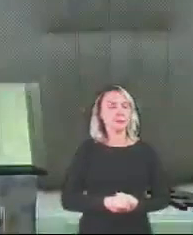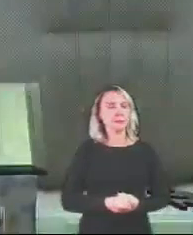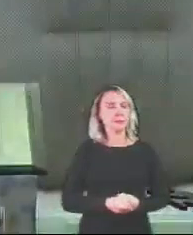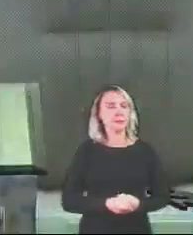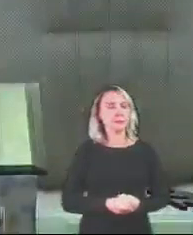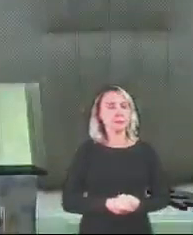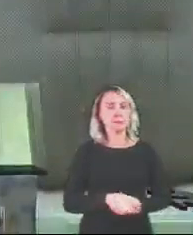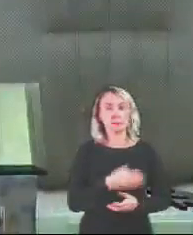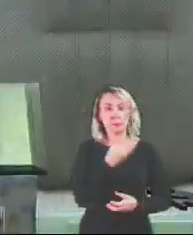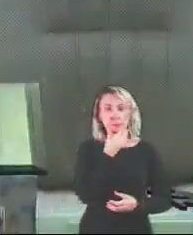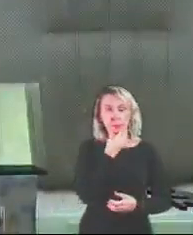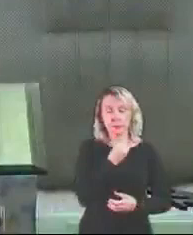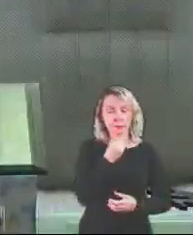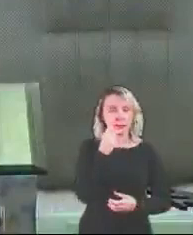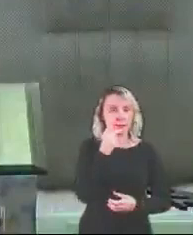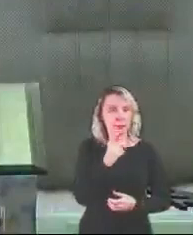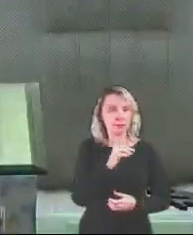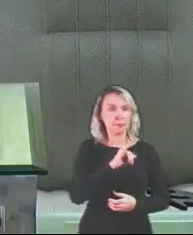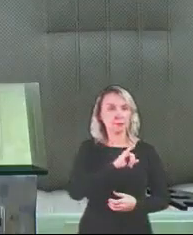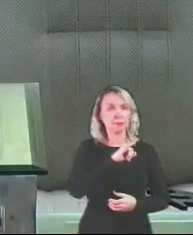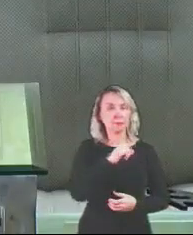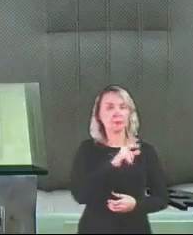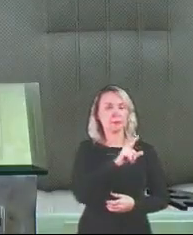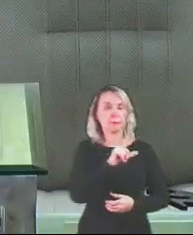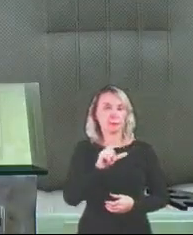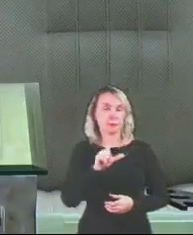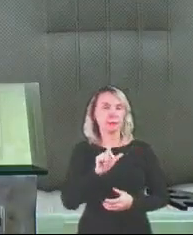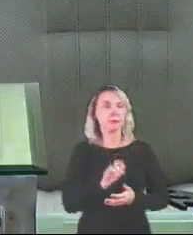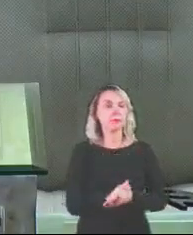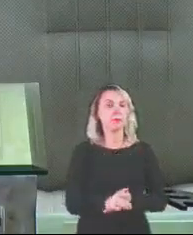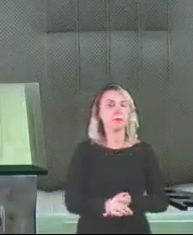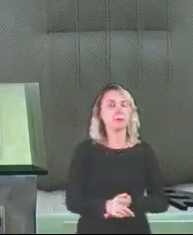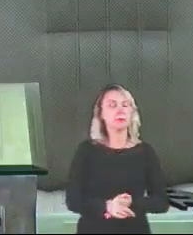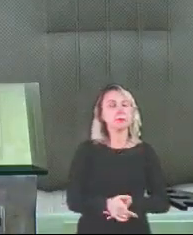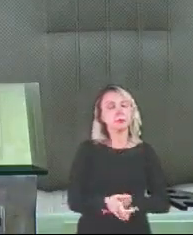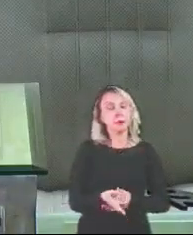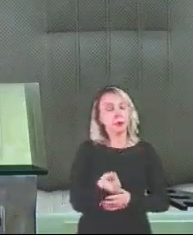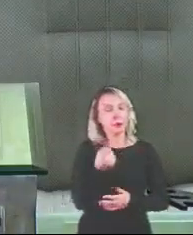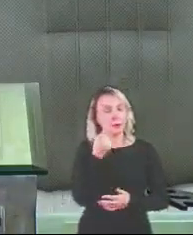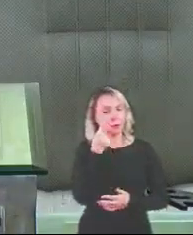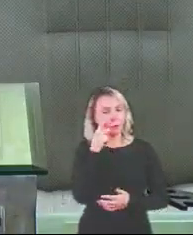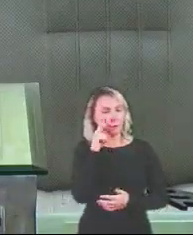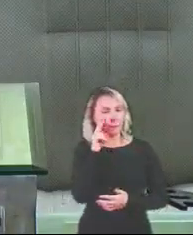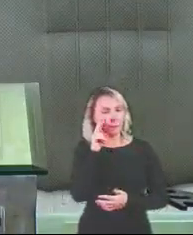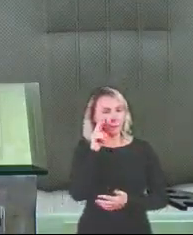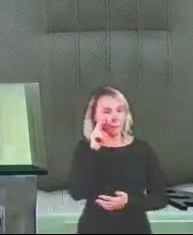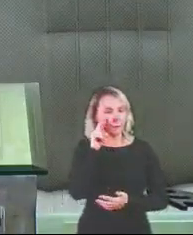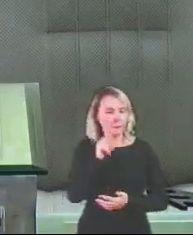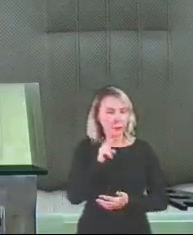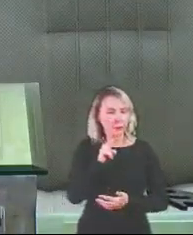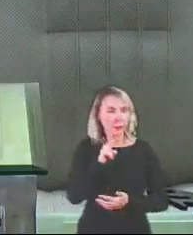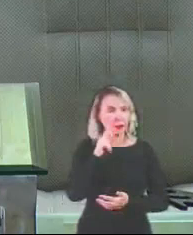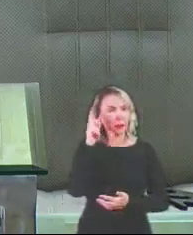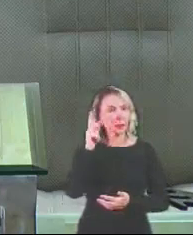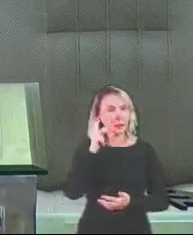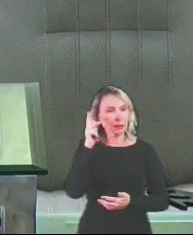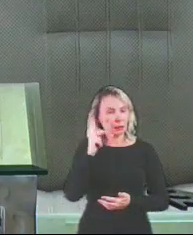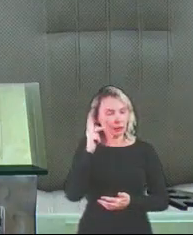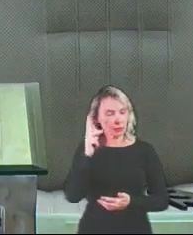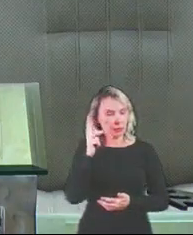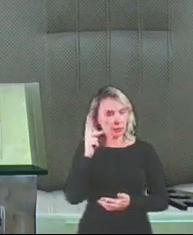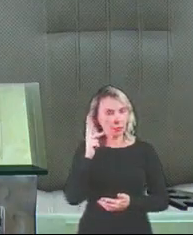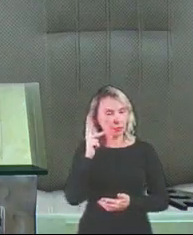Joel, irmãos, está olhando para a história pela lente dos espelhos dos